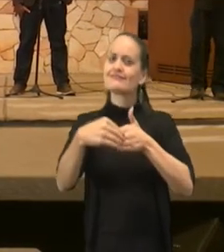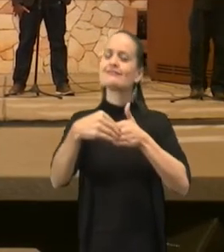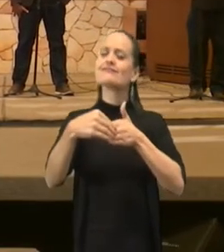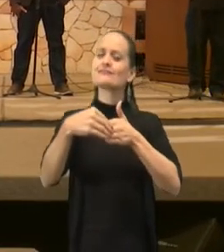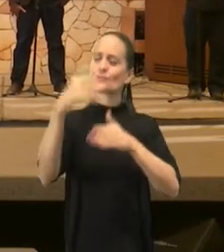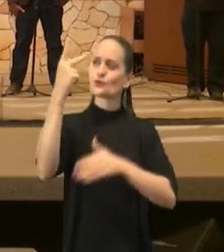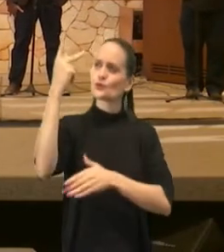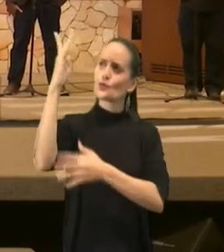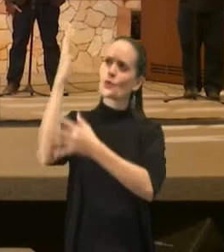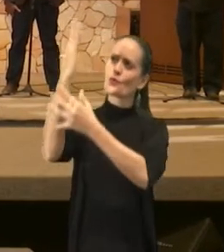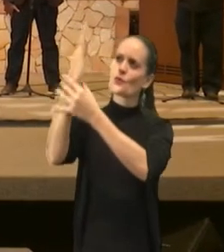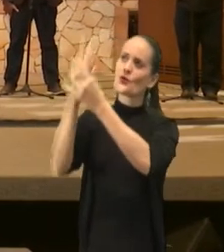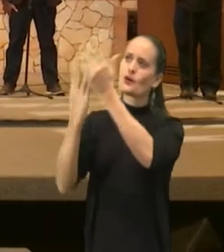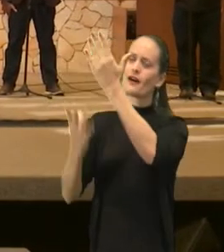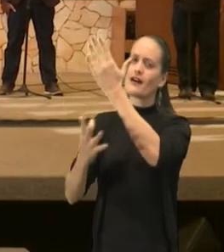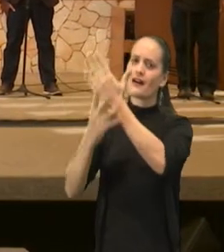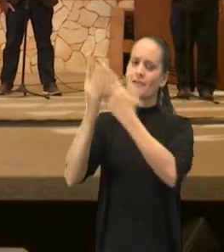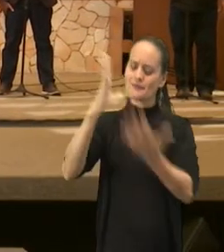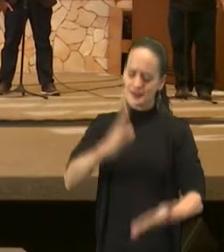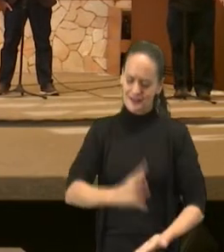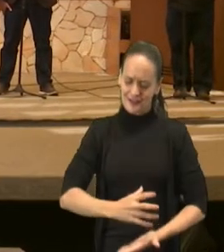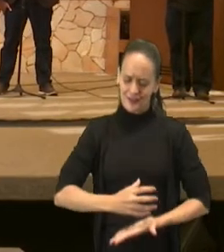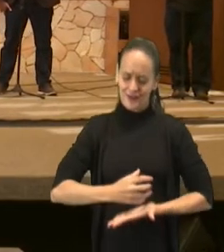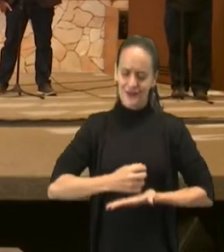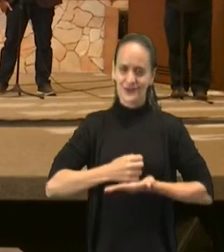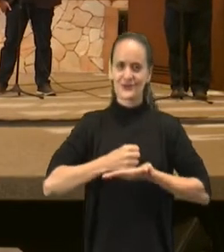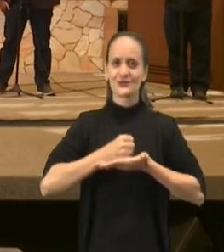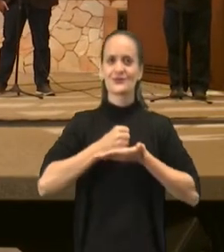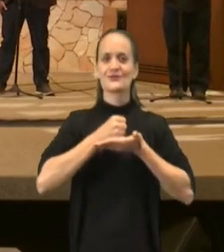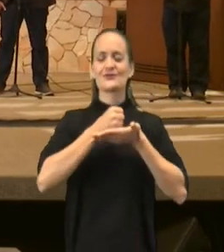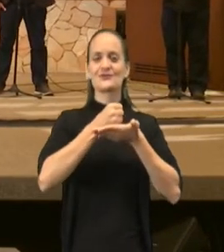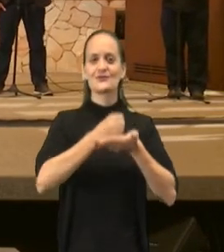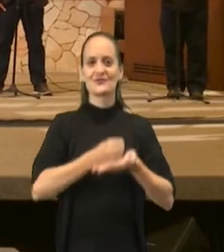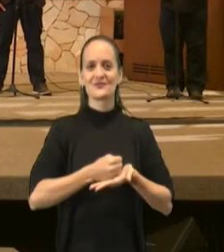guiará, tua destra me